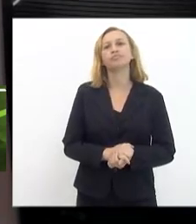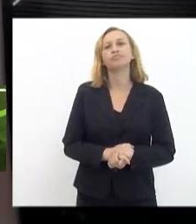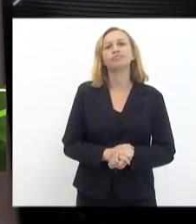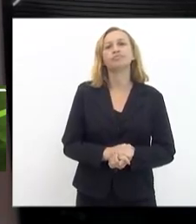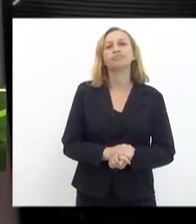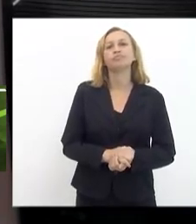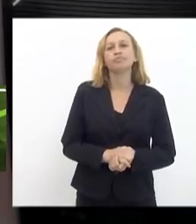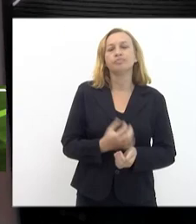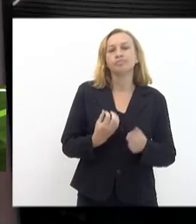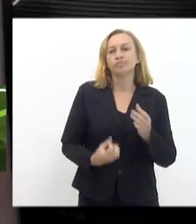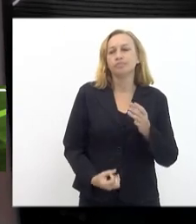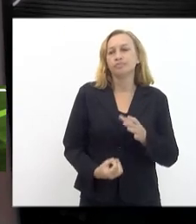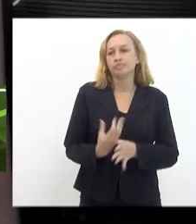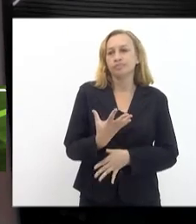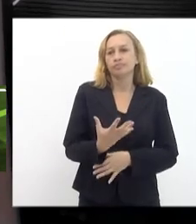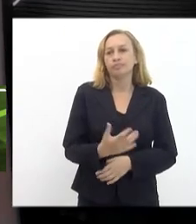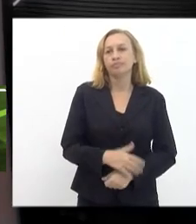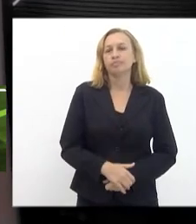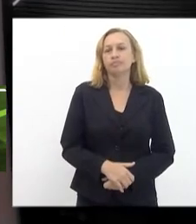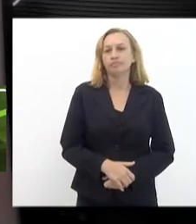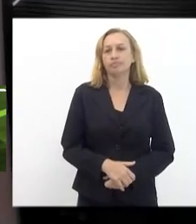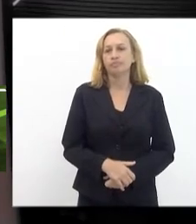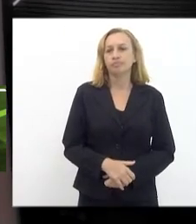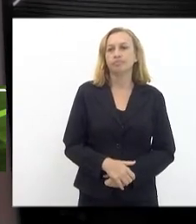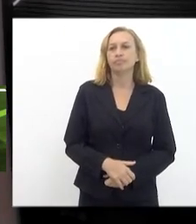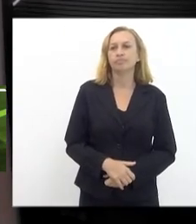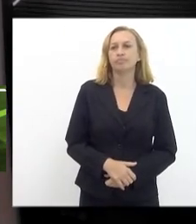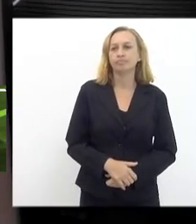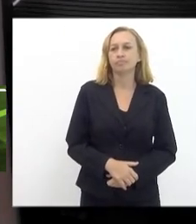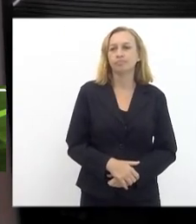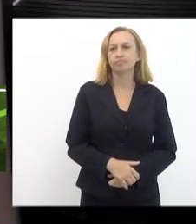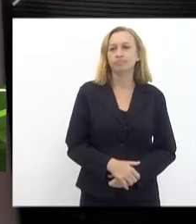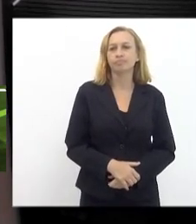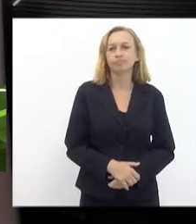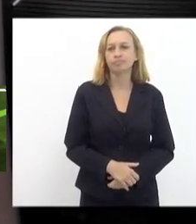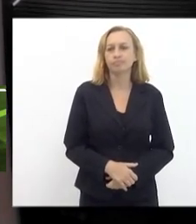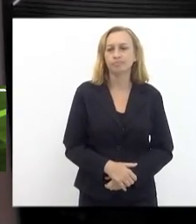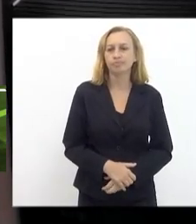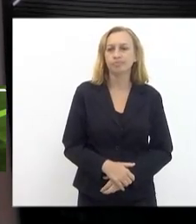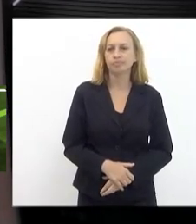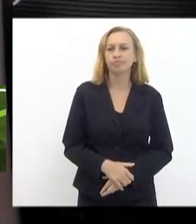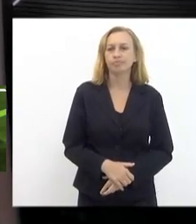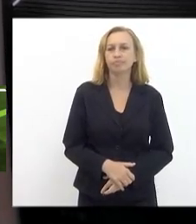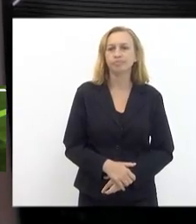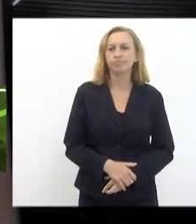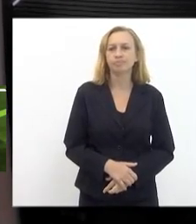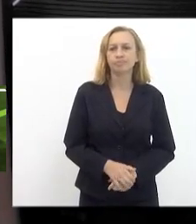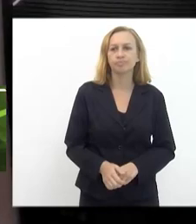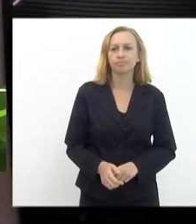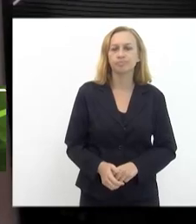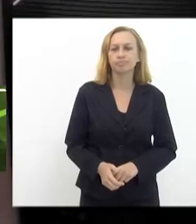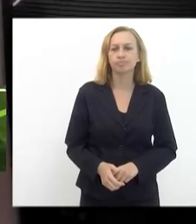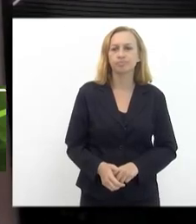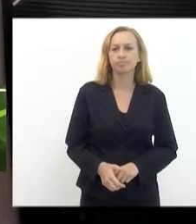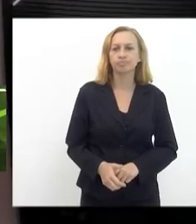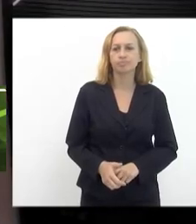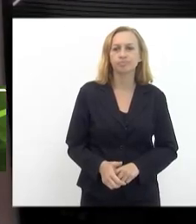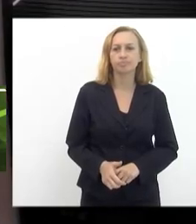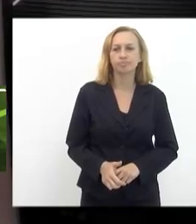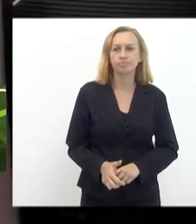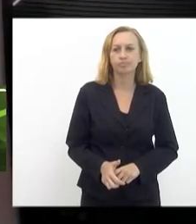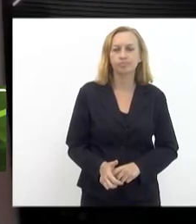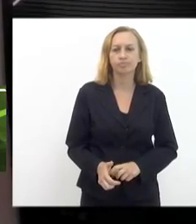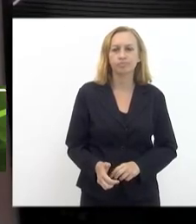realizações relativas a E aí é quase uma